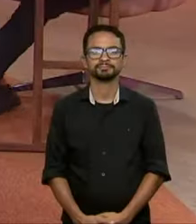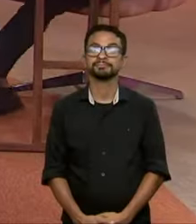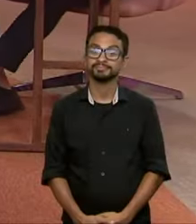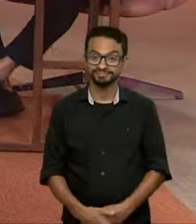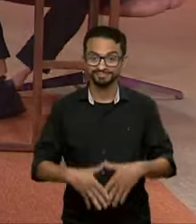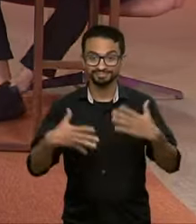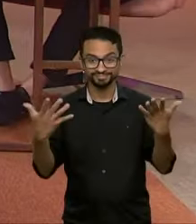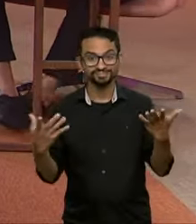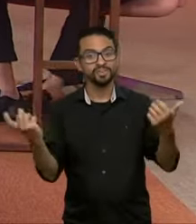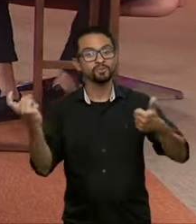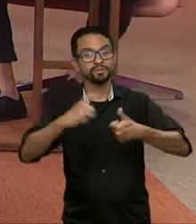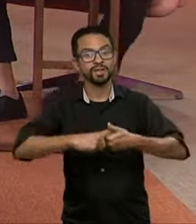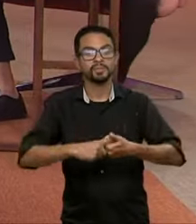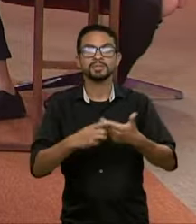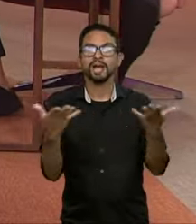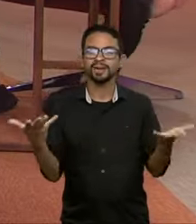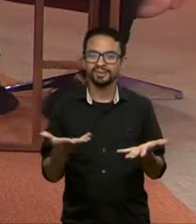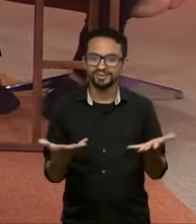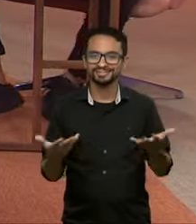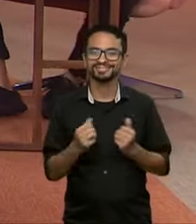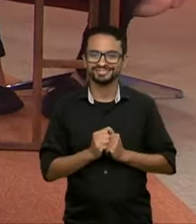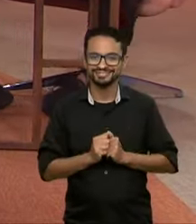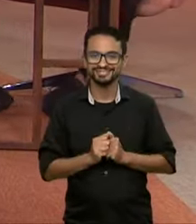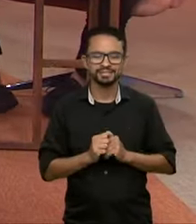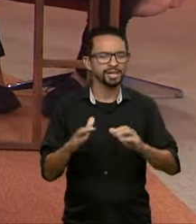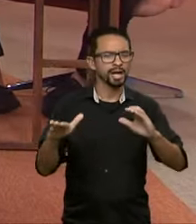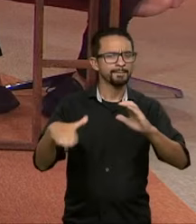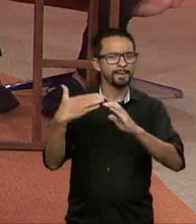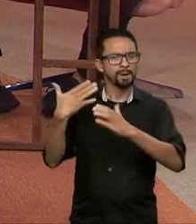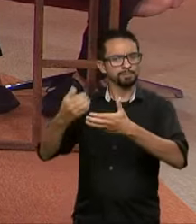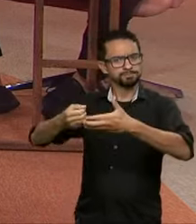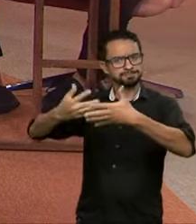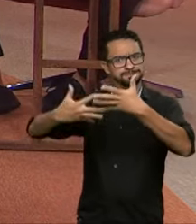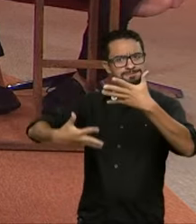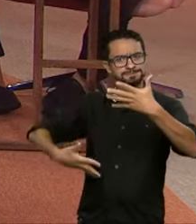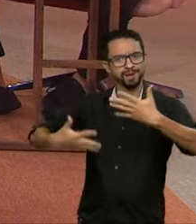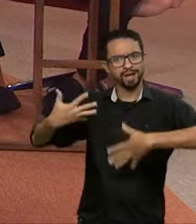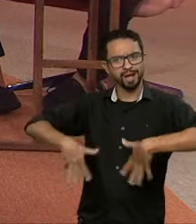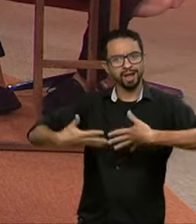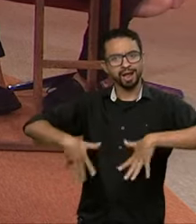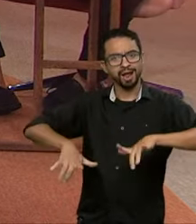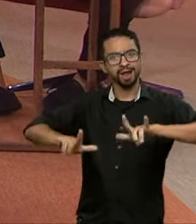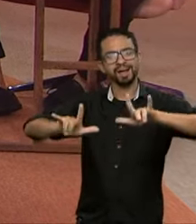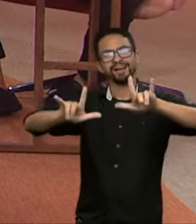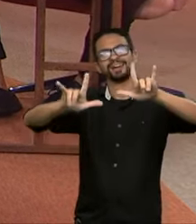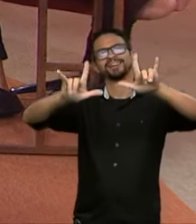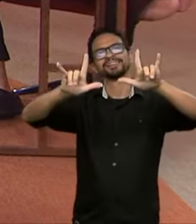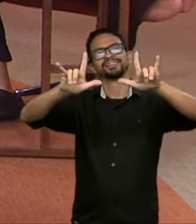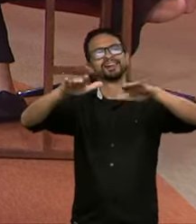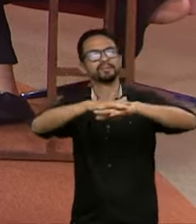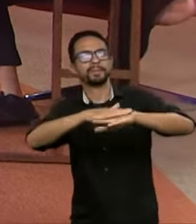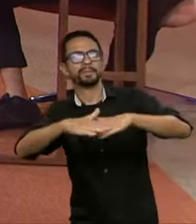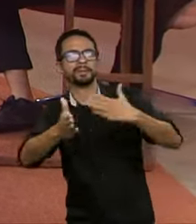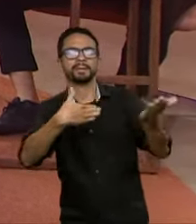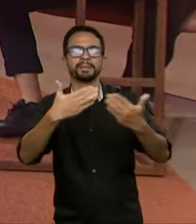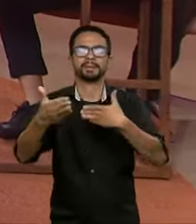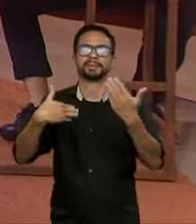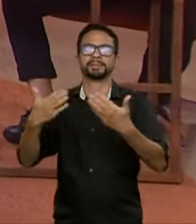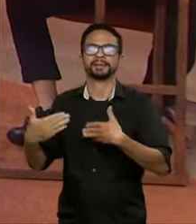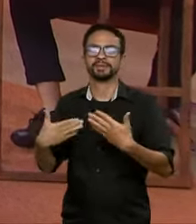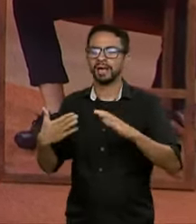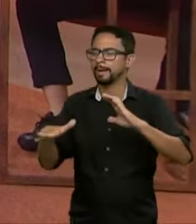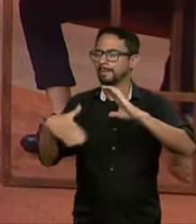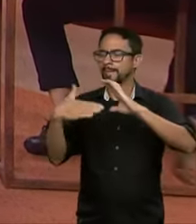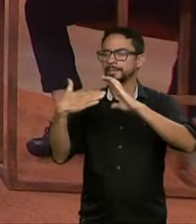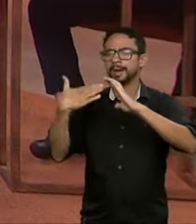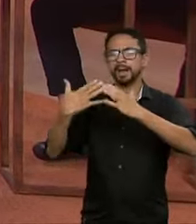E a gente tá de volta. E olha só, as mensagens não param de chegar. Eu tô adorando vocês conversando com a gente. A gente pediu, vocês